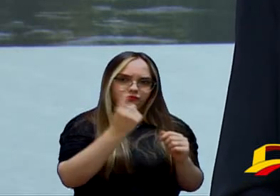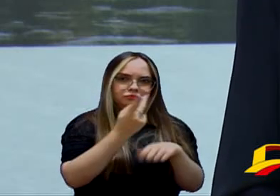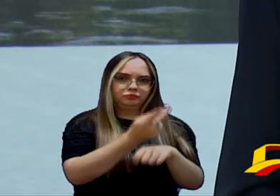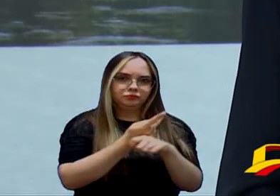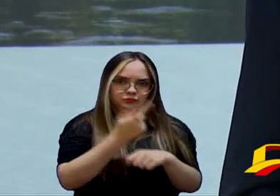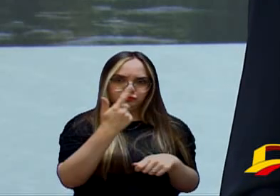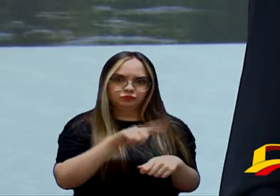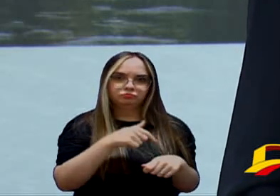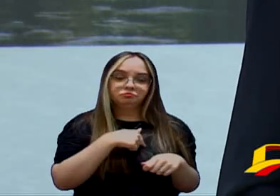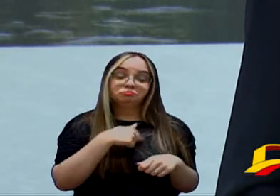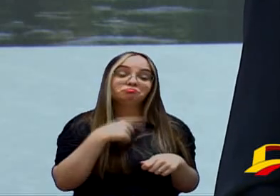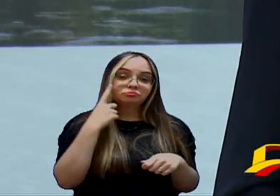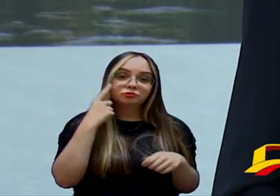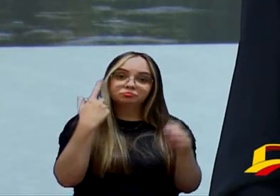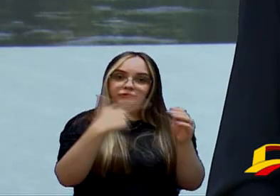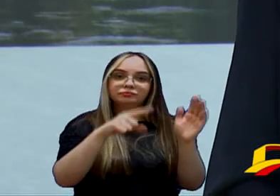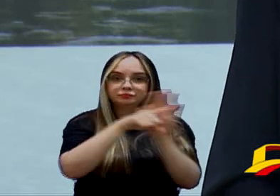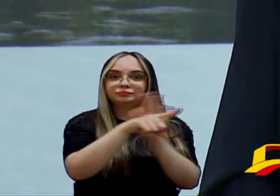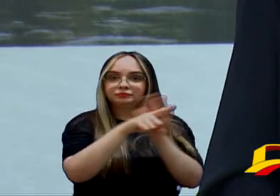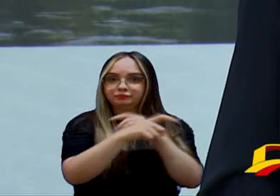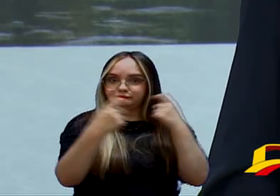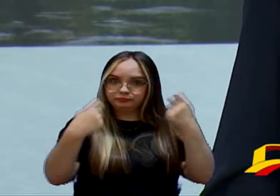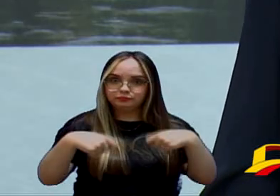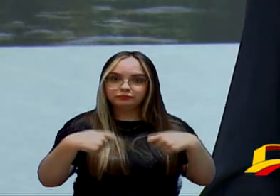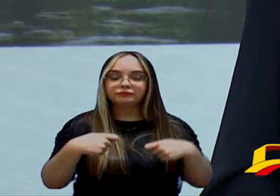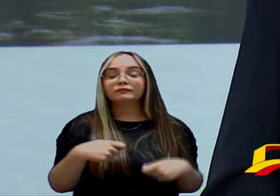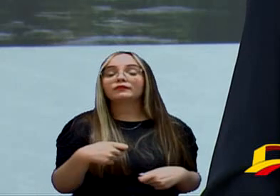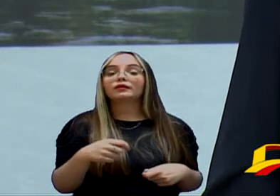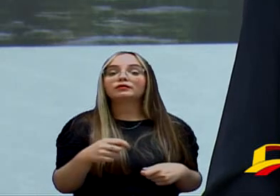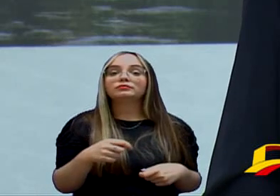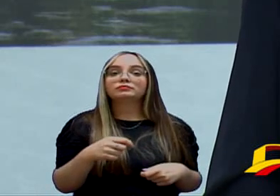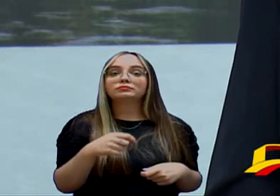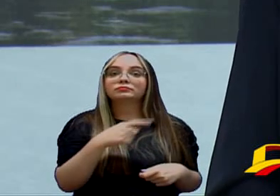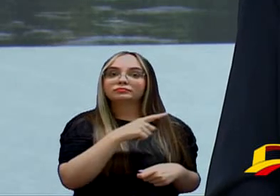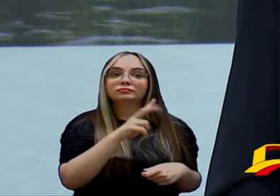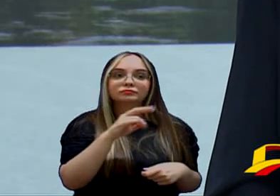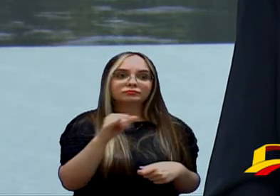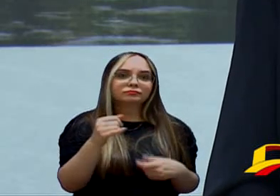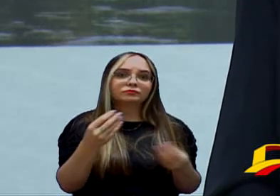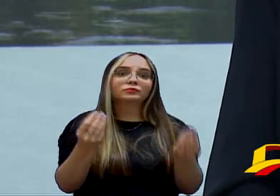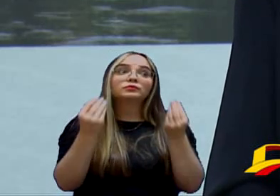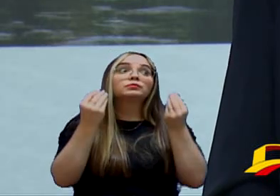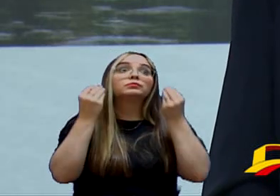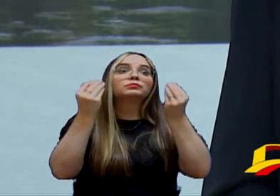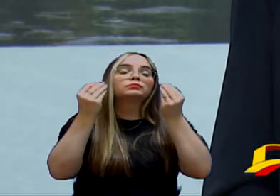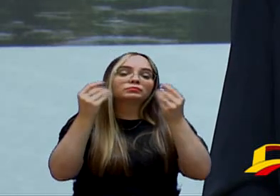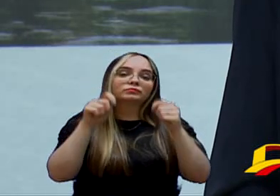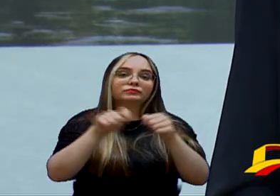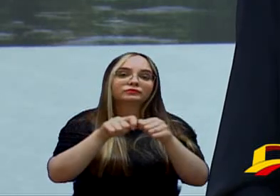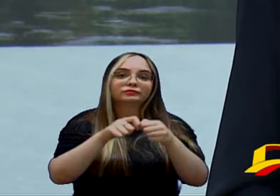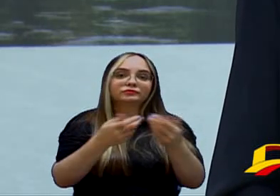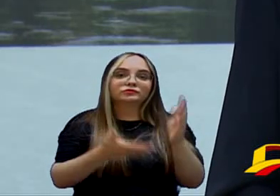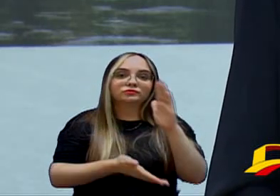que eu preciso ter essa informação que realmente será um absurdo tirar